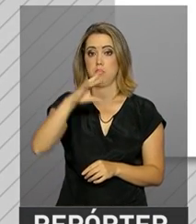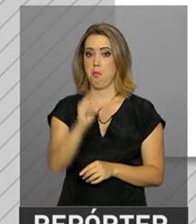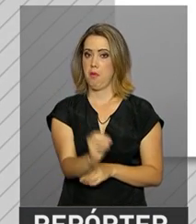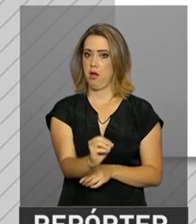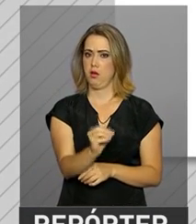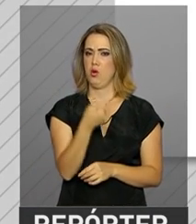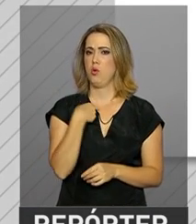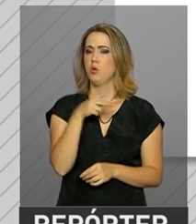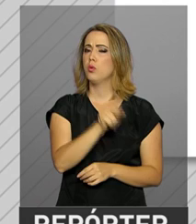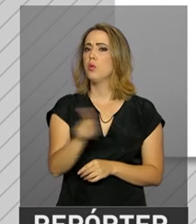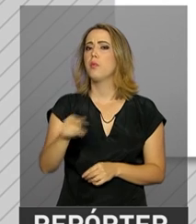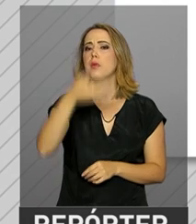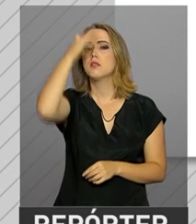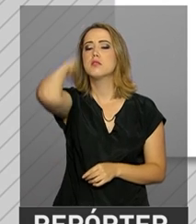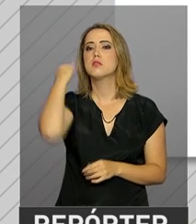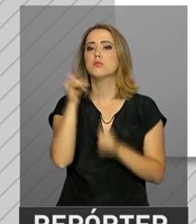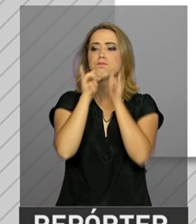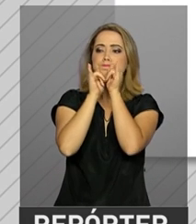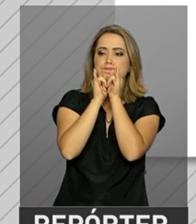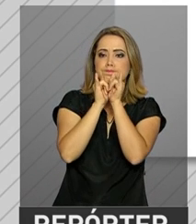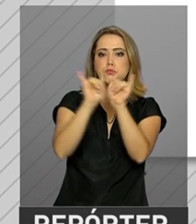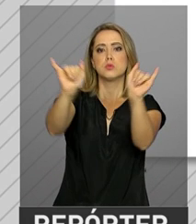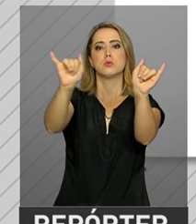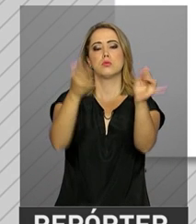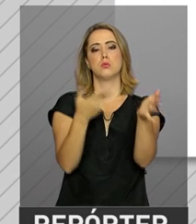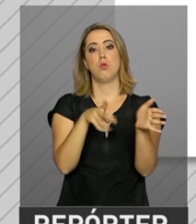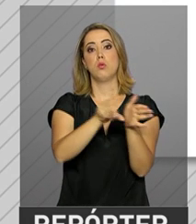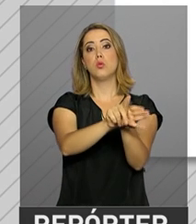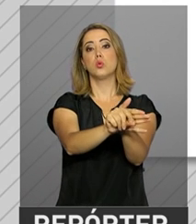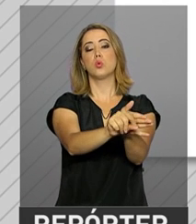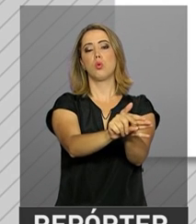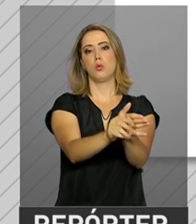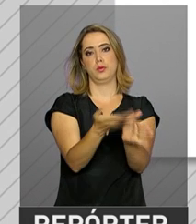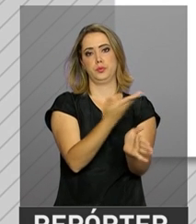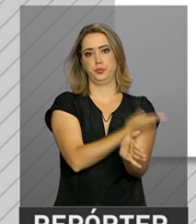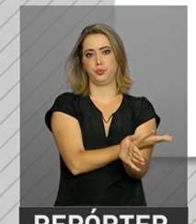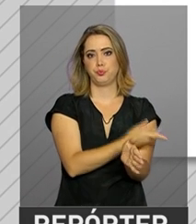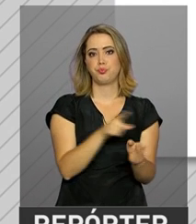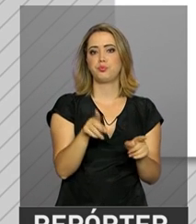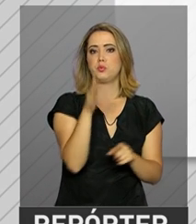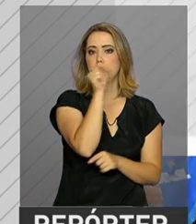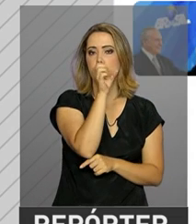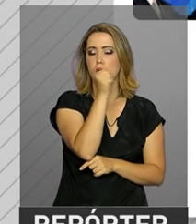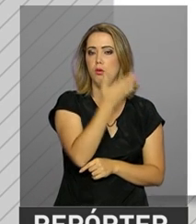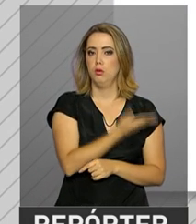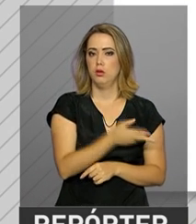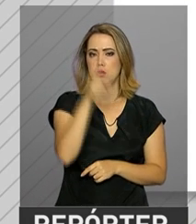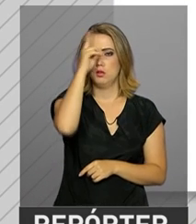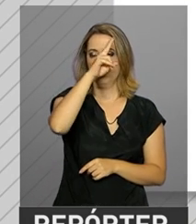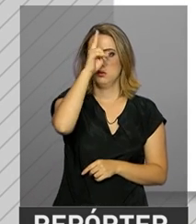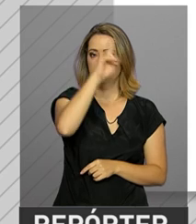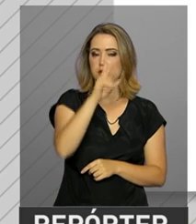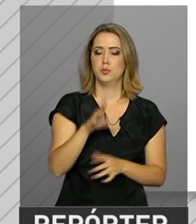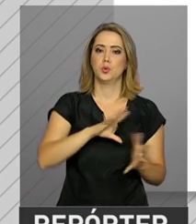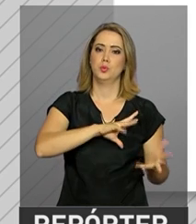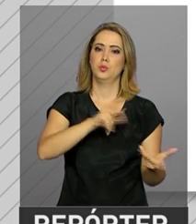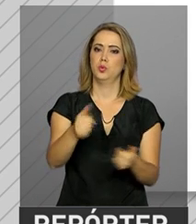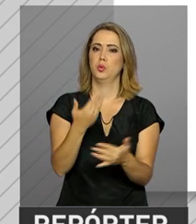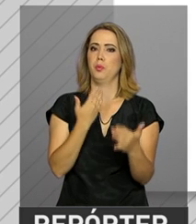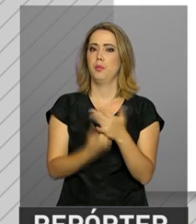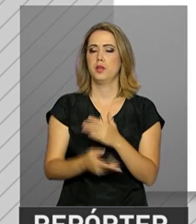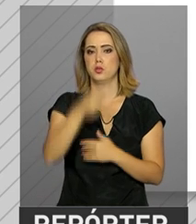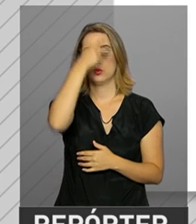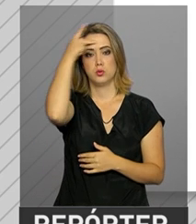Soares o presidente temer se manifestou pelas redes sociais no sábado em seu Twitter ele lembrou que o mundo perde um